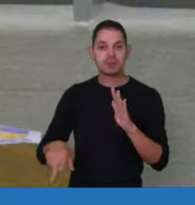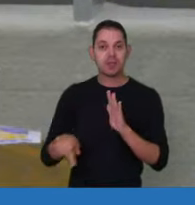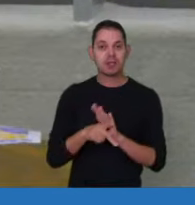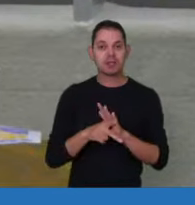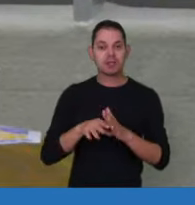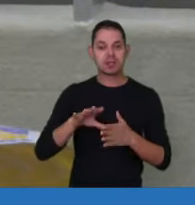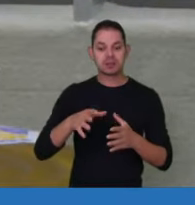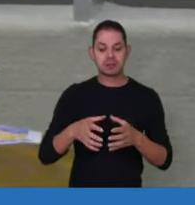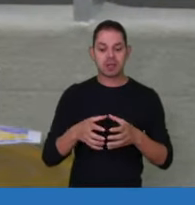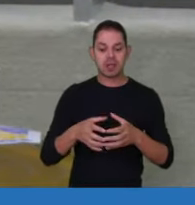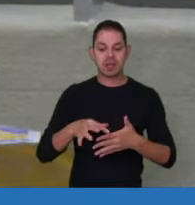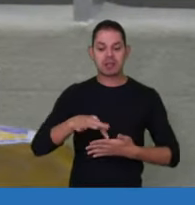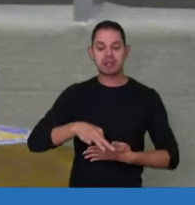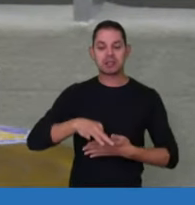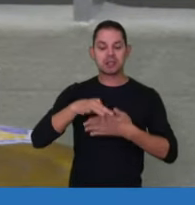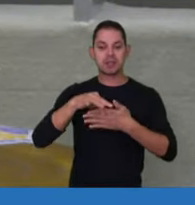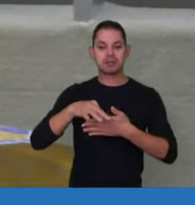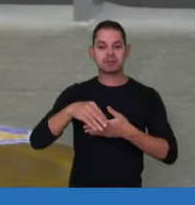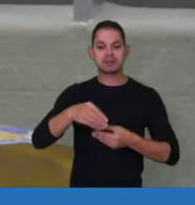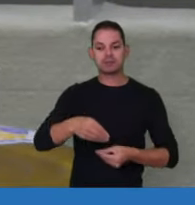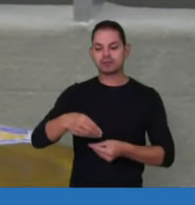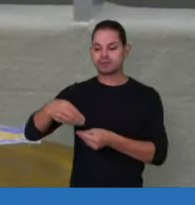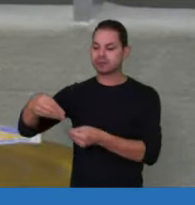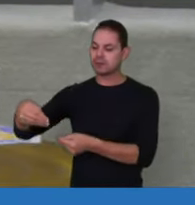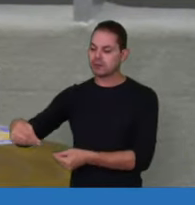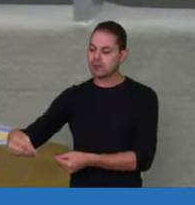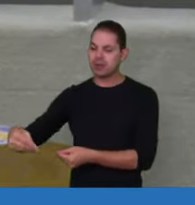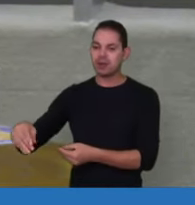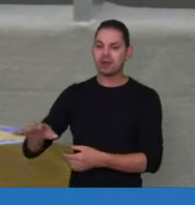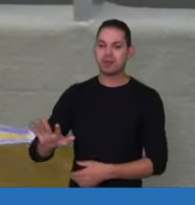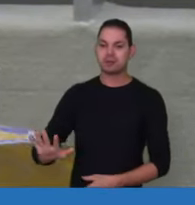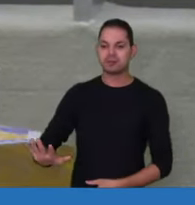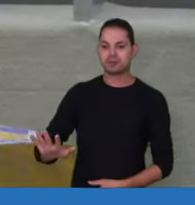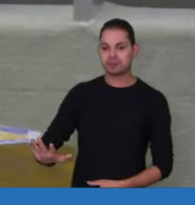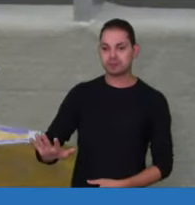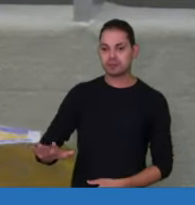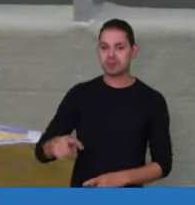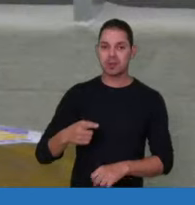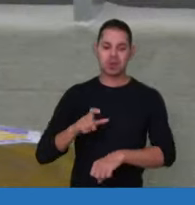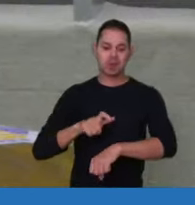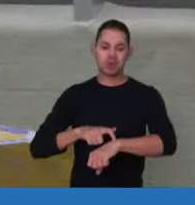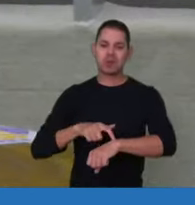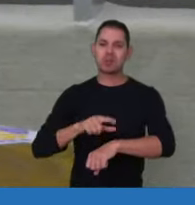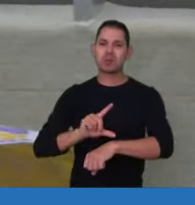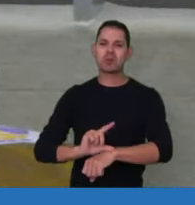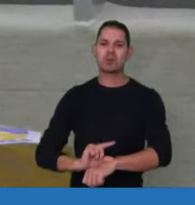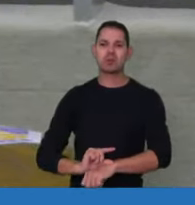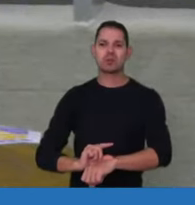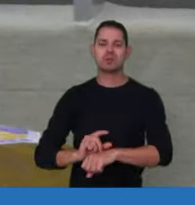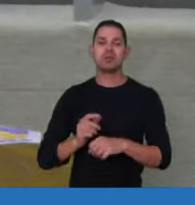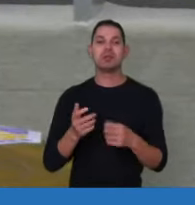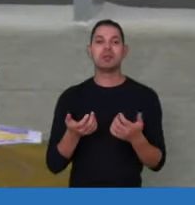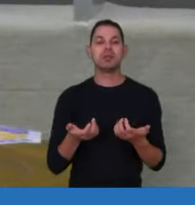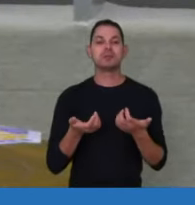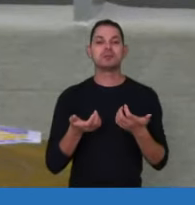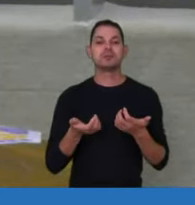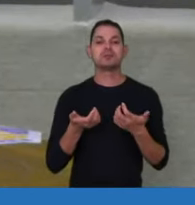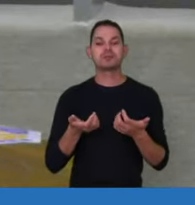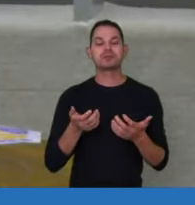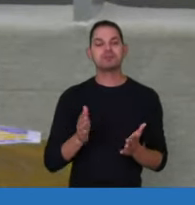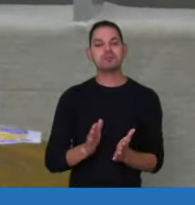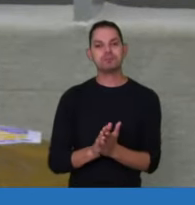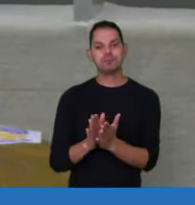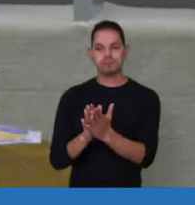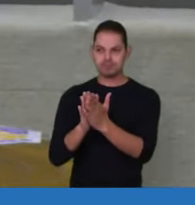ao lado para que possa ser registrado, pois o tempo é pequeno e eu quero, saudando